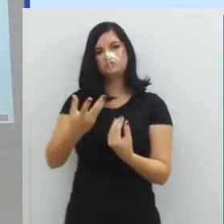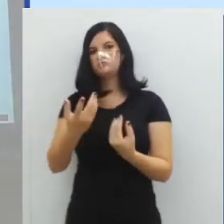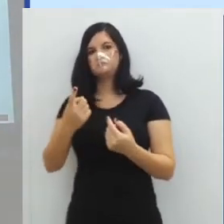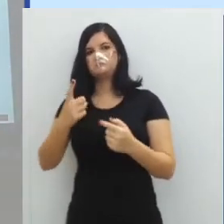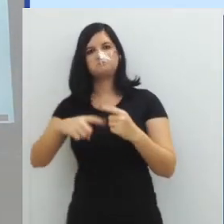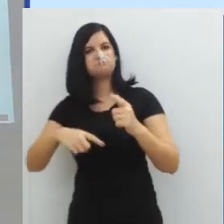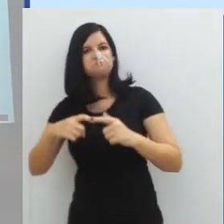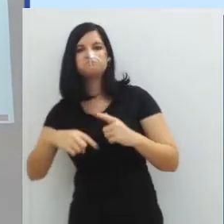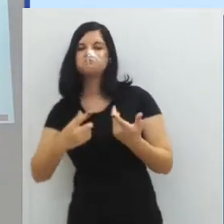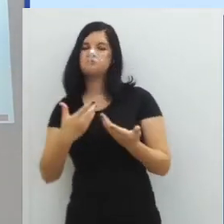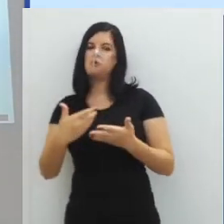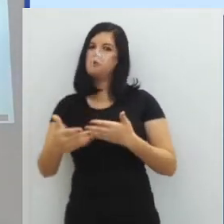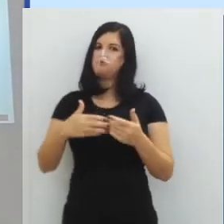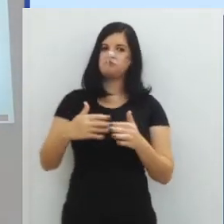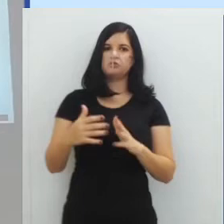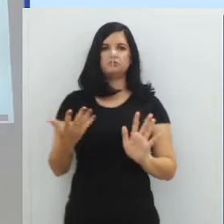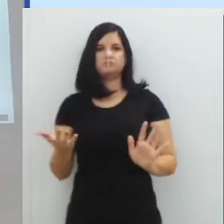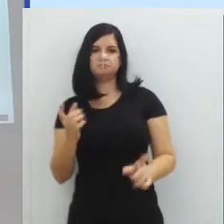elemento,